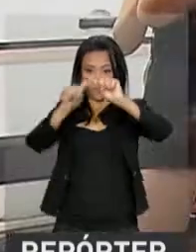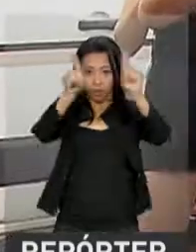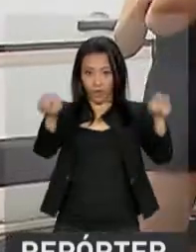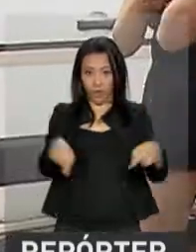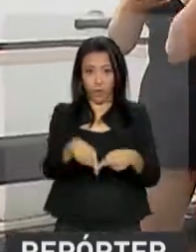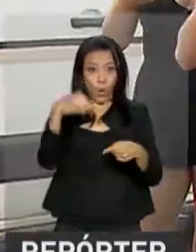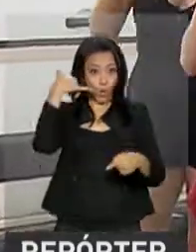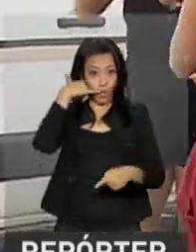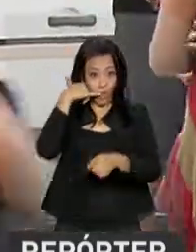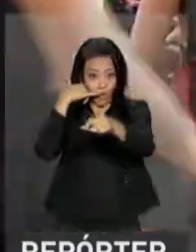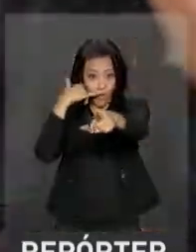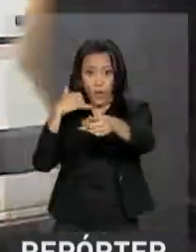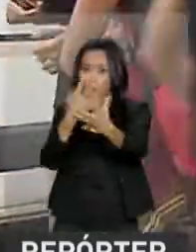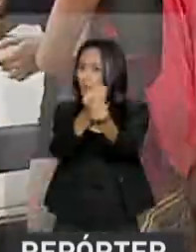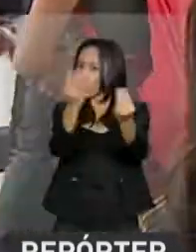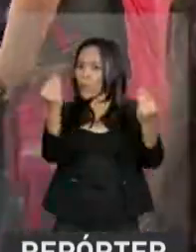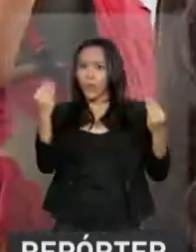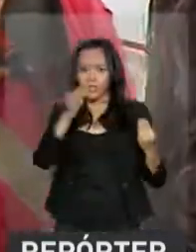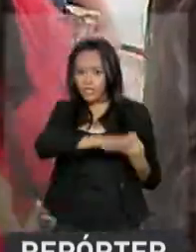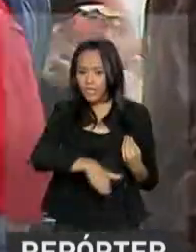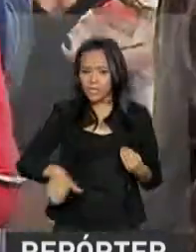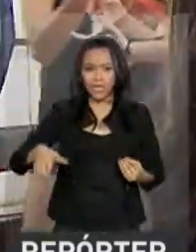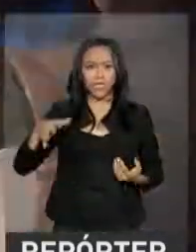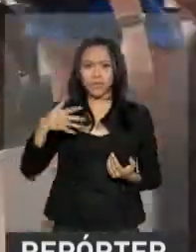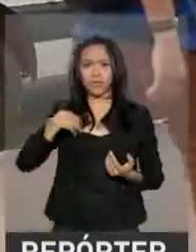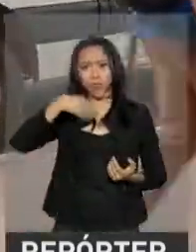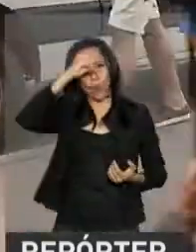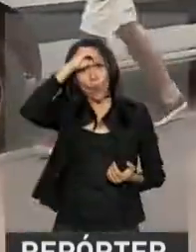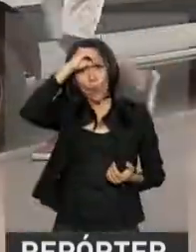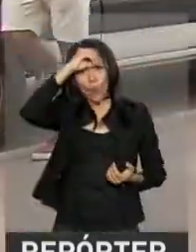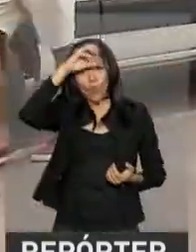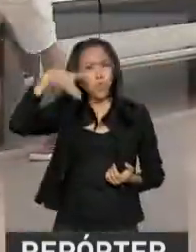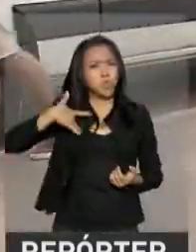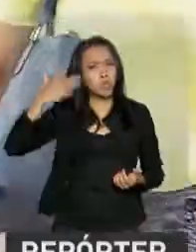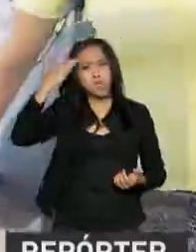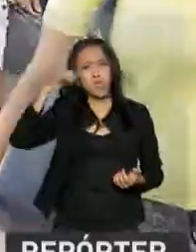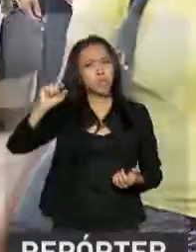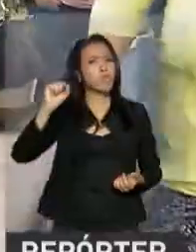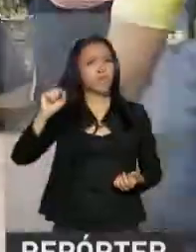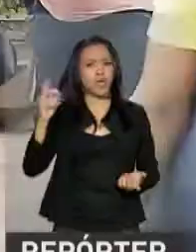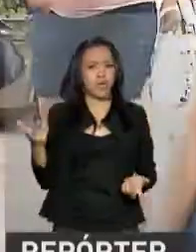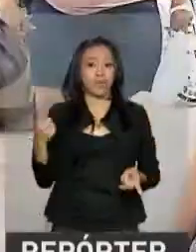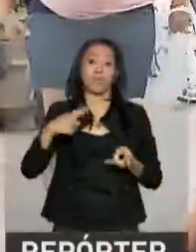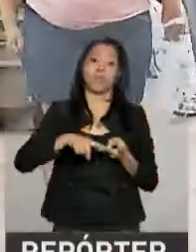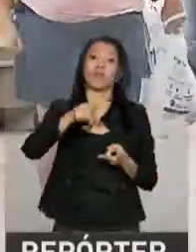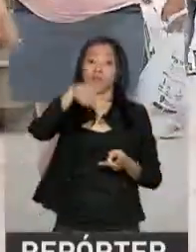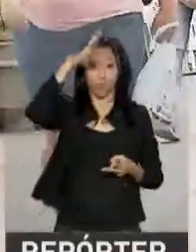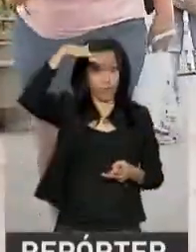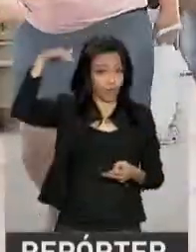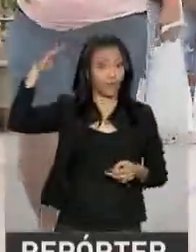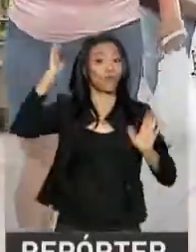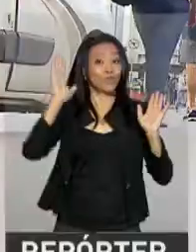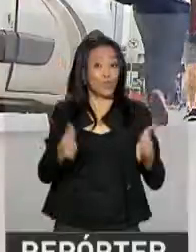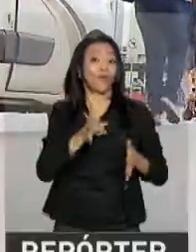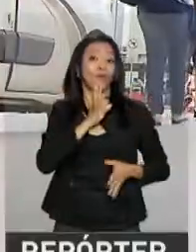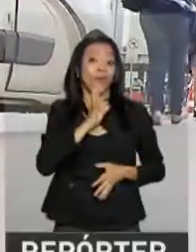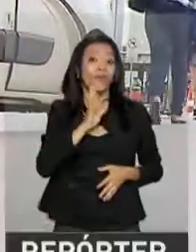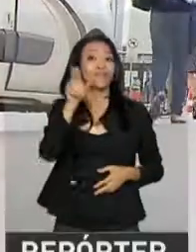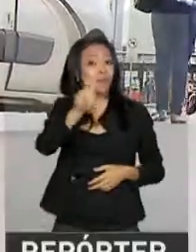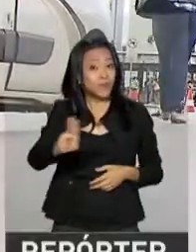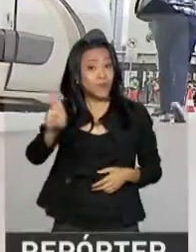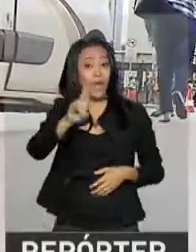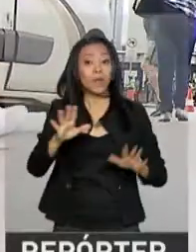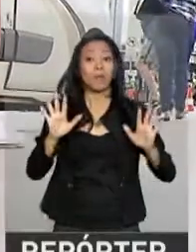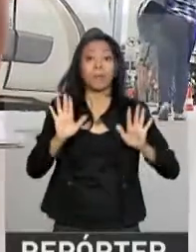muitas crianças e adolescentes nunca ouviram falar eu não sei que a orelha os adultos que conhecem já usaram mas tem